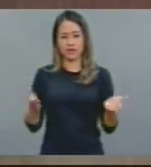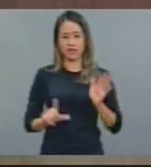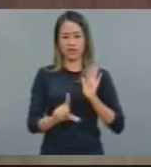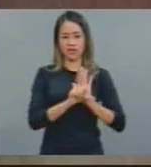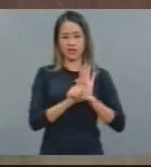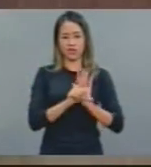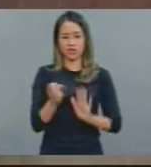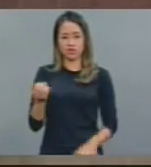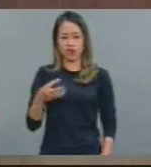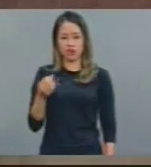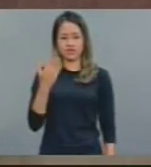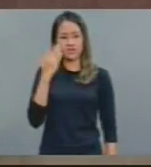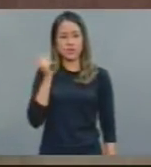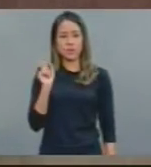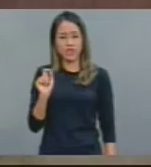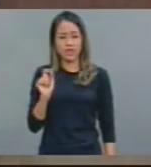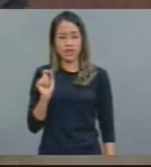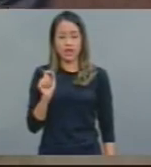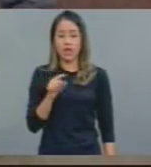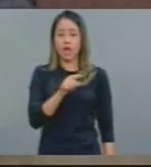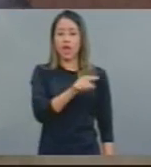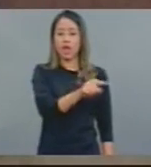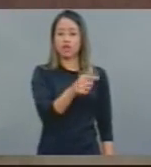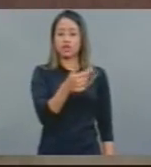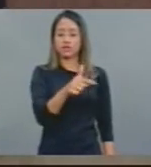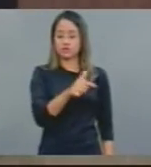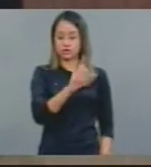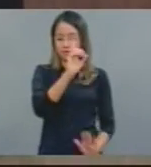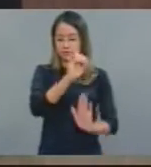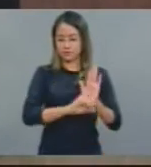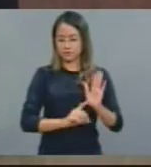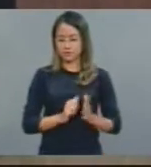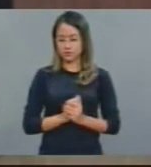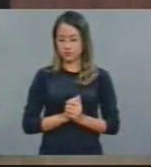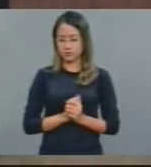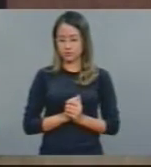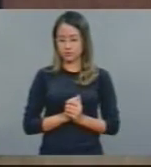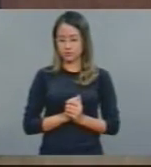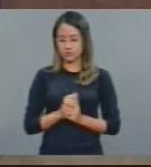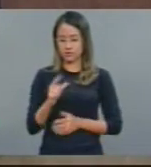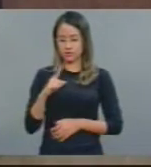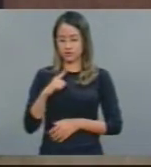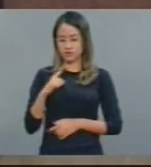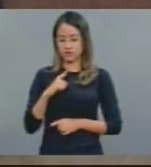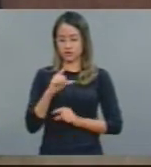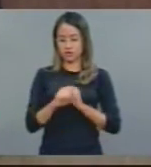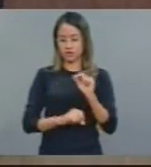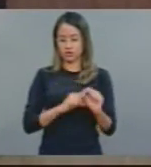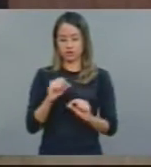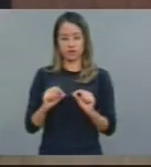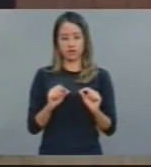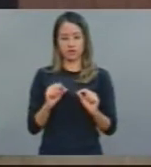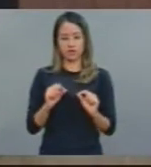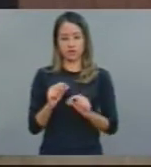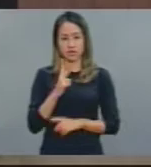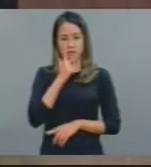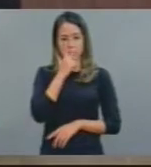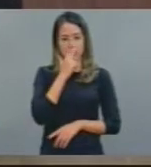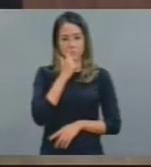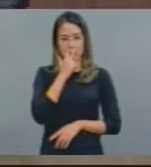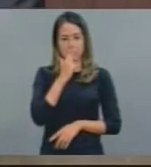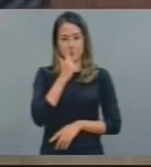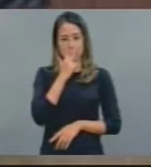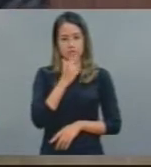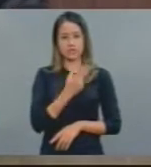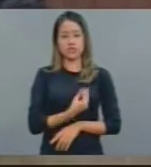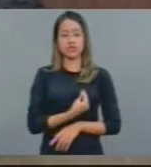ela não terá mais a pensão vitalícia e a pensão será escalonada pela expectativa de